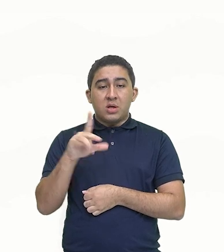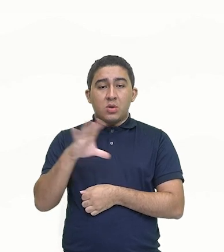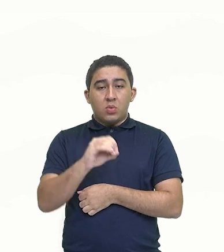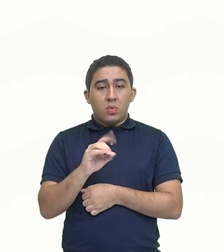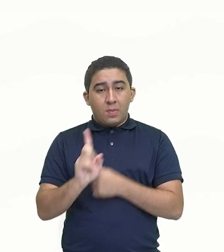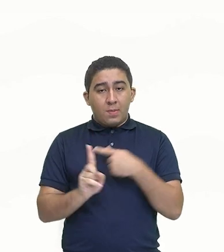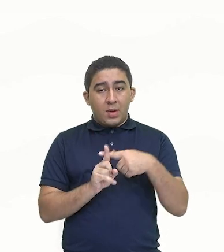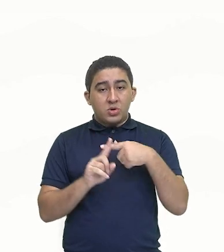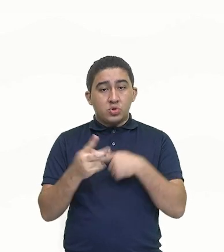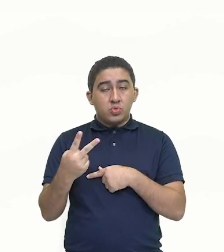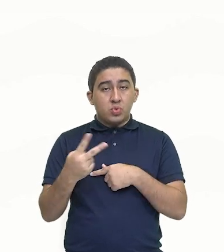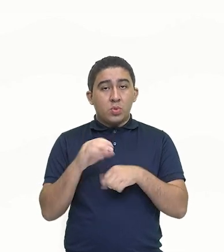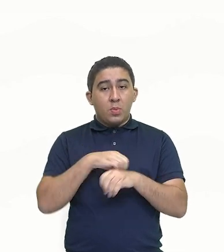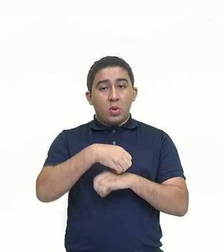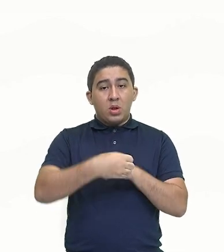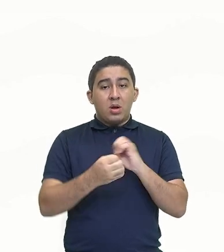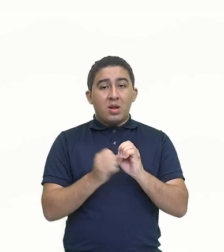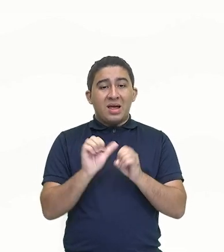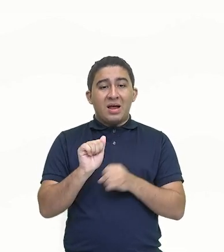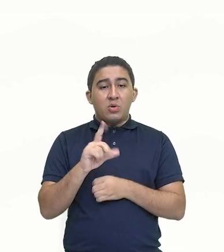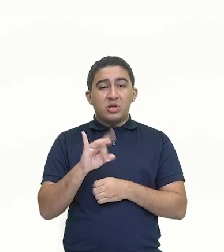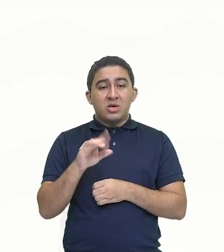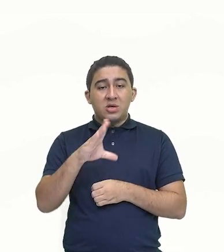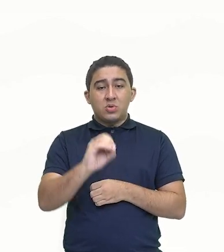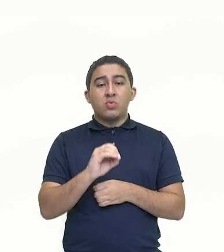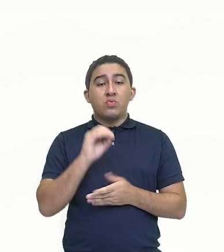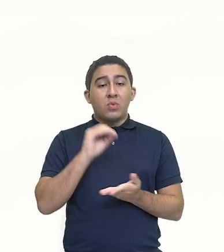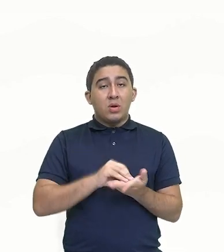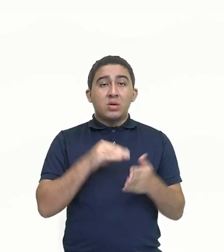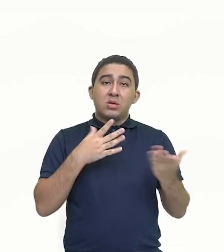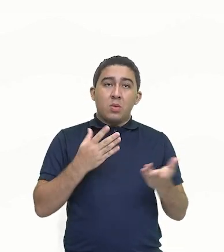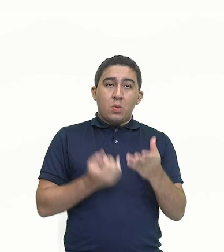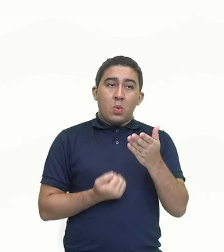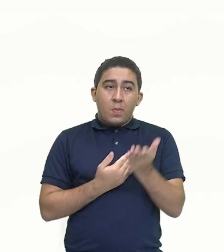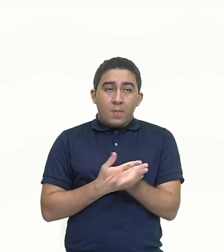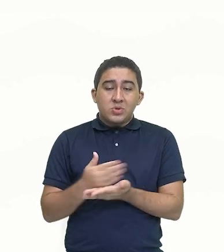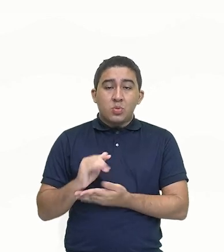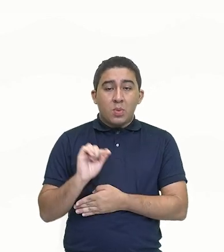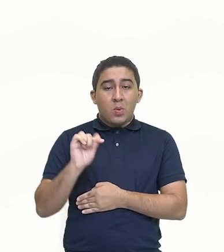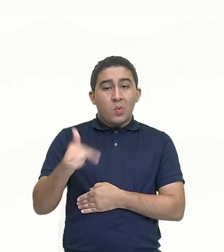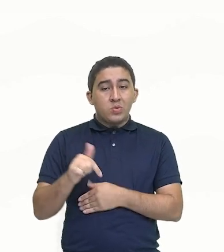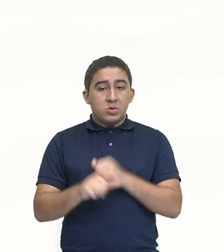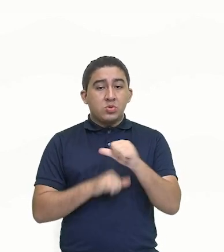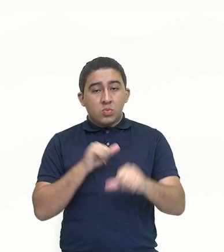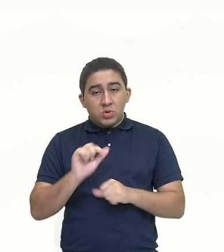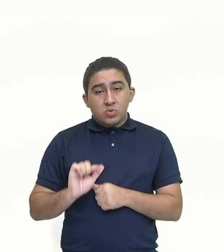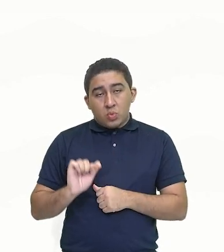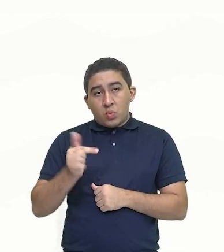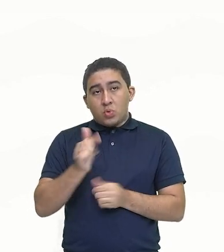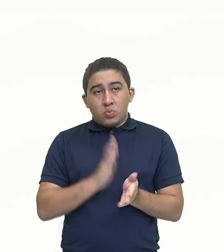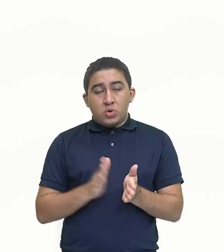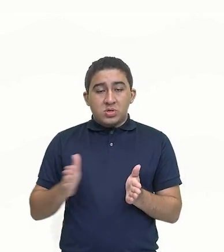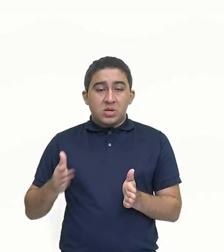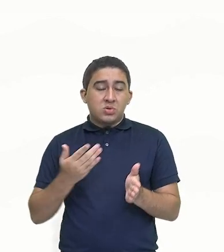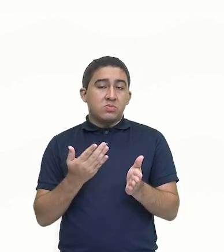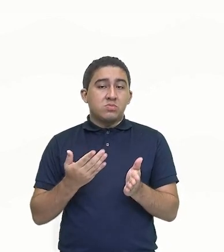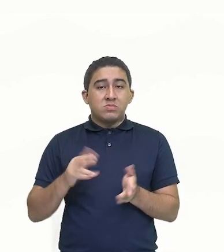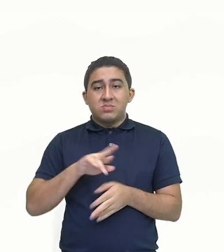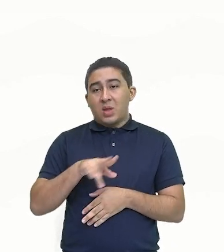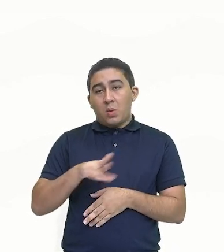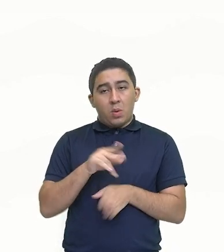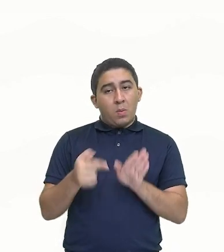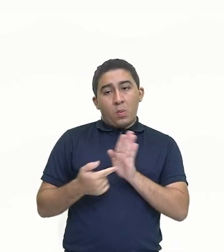de aldeído que sobraram vão servir para o início de uma outra síntese, de um outro processo metabólico que não está